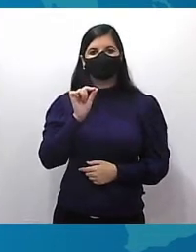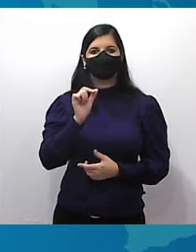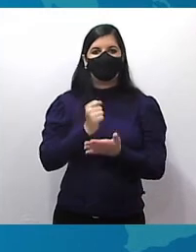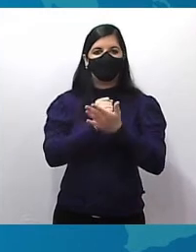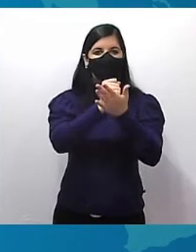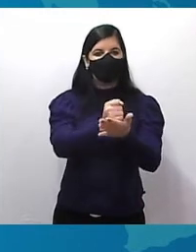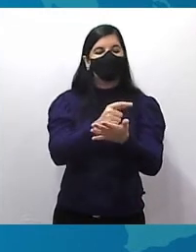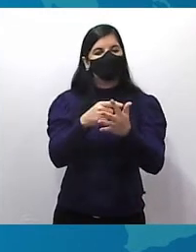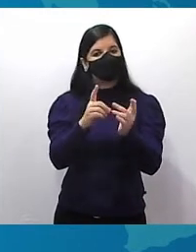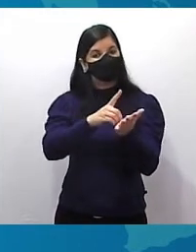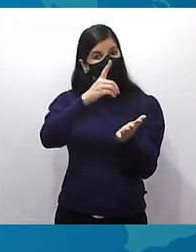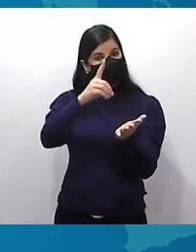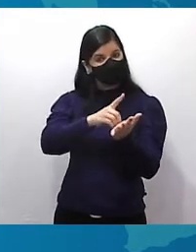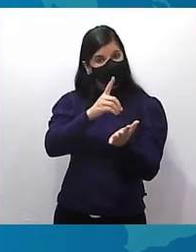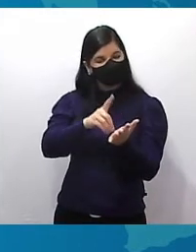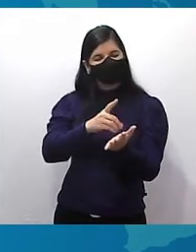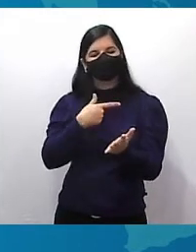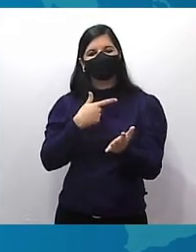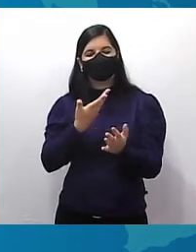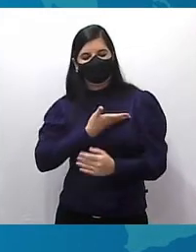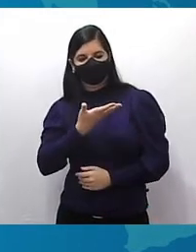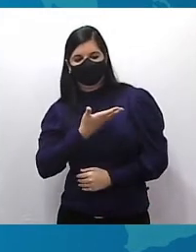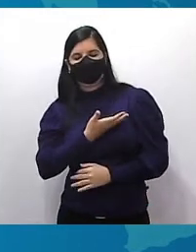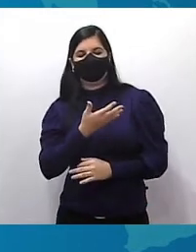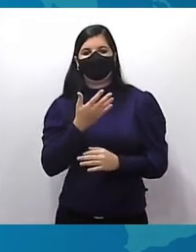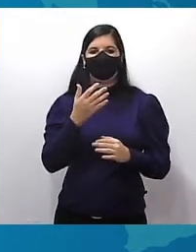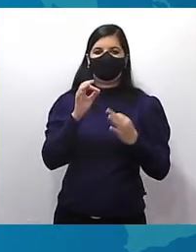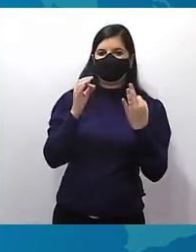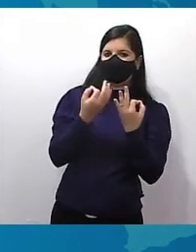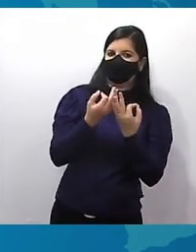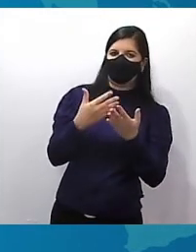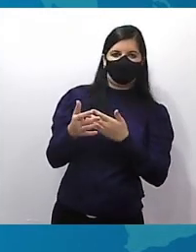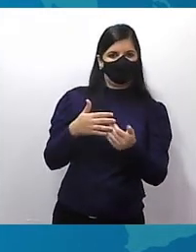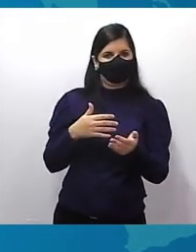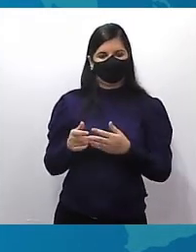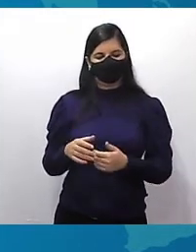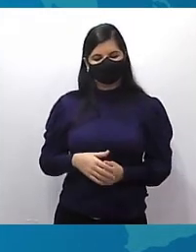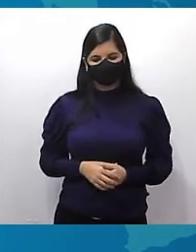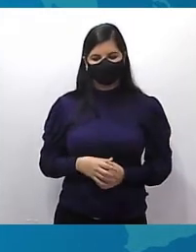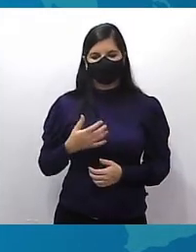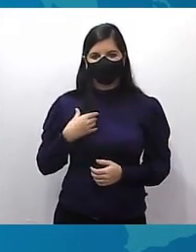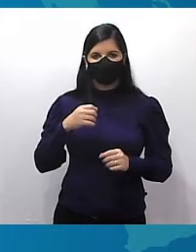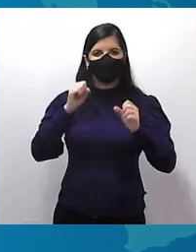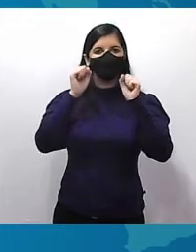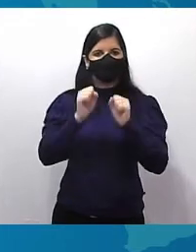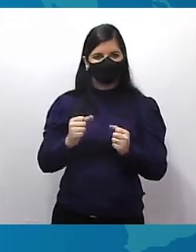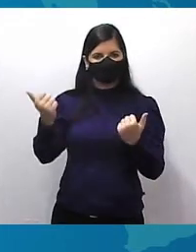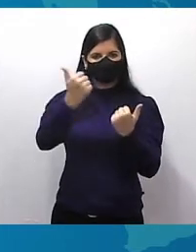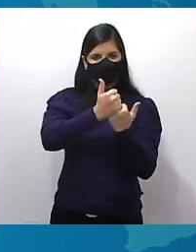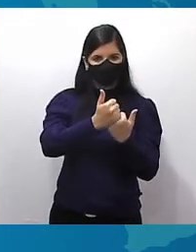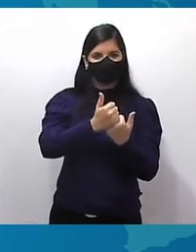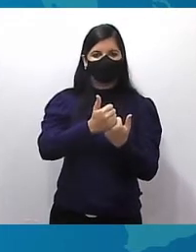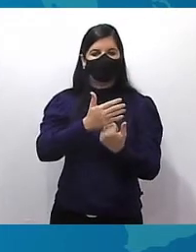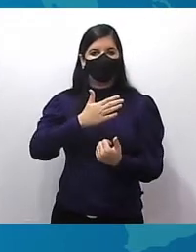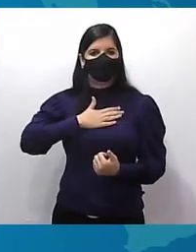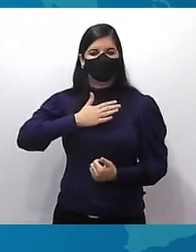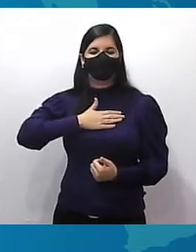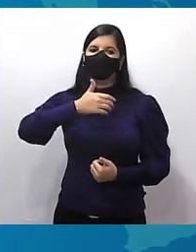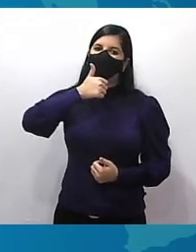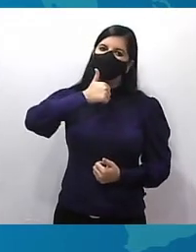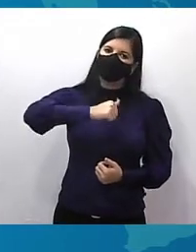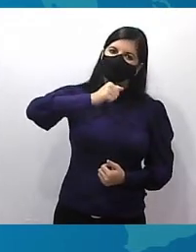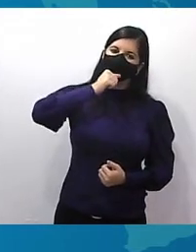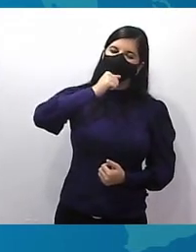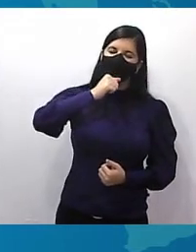do dicionário, qual seria um amigo ou parente ou outra pessoa. E aí você também pode substituir o my